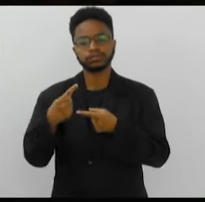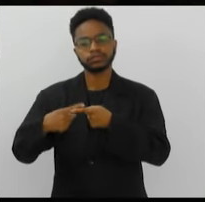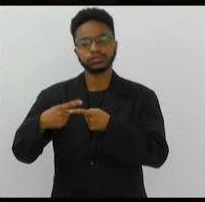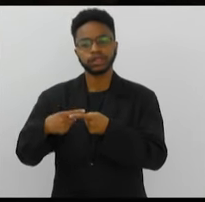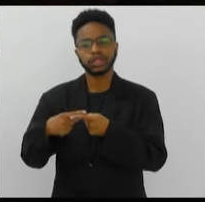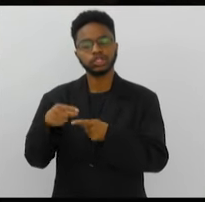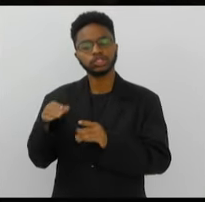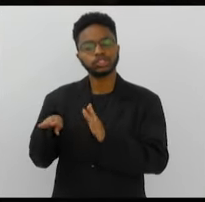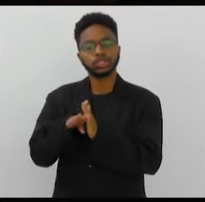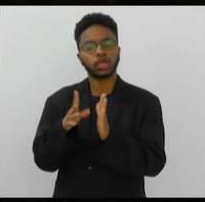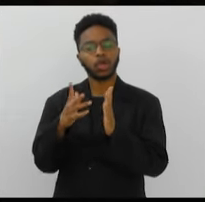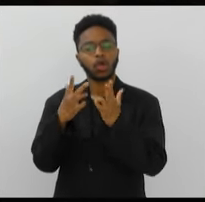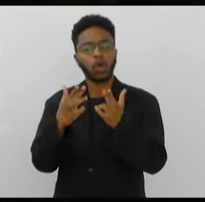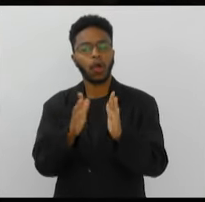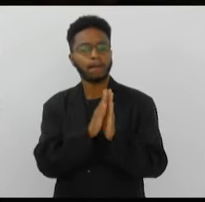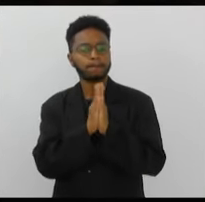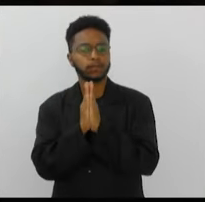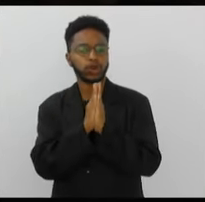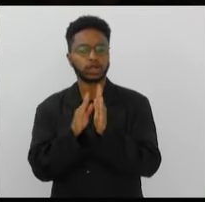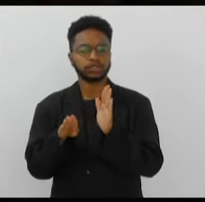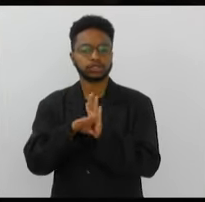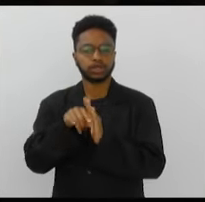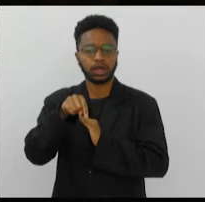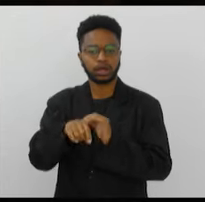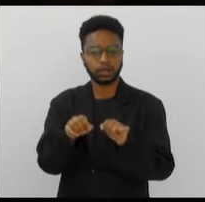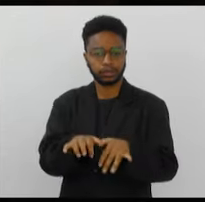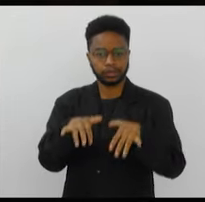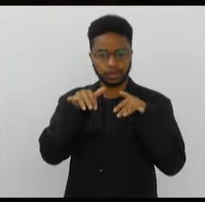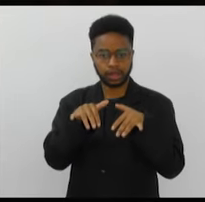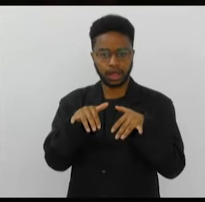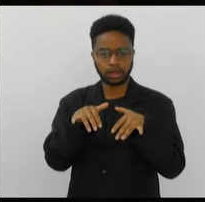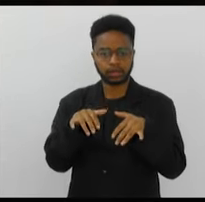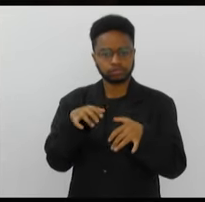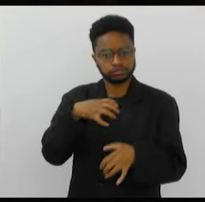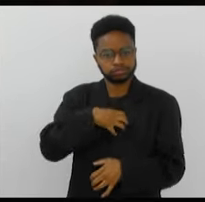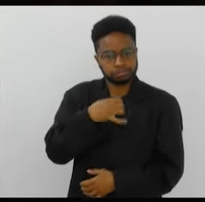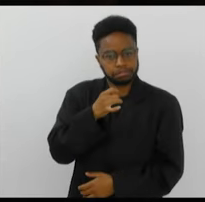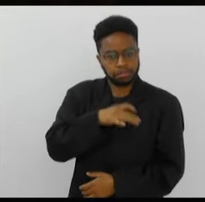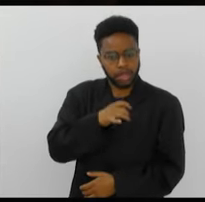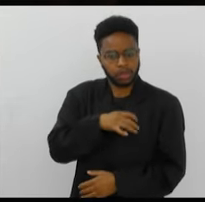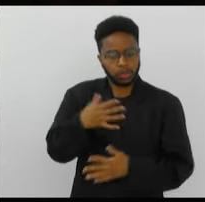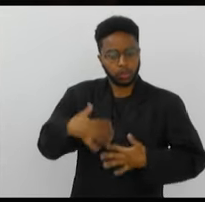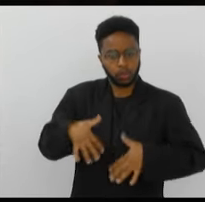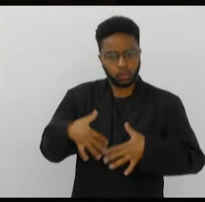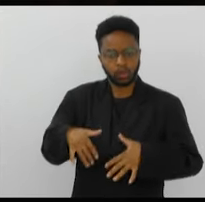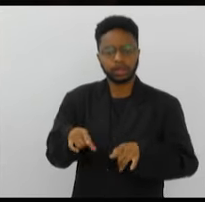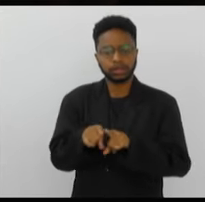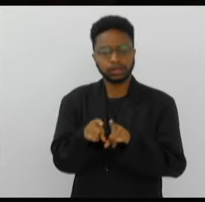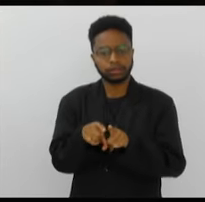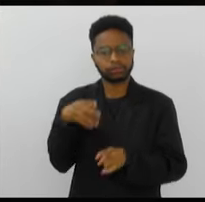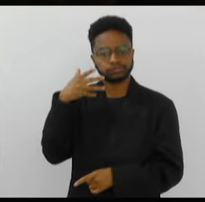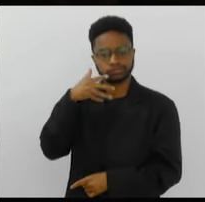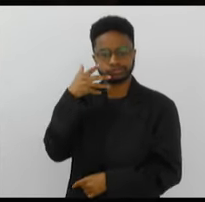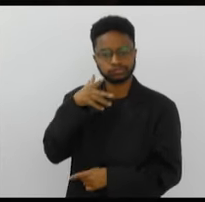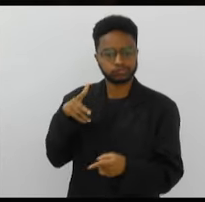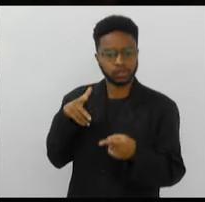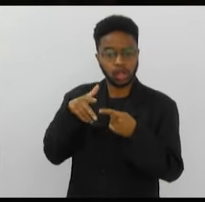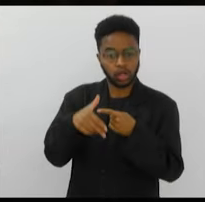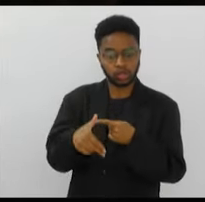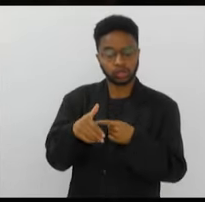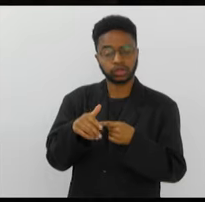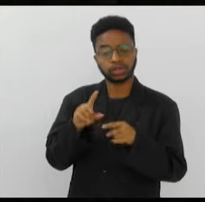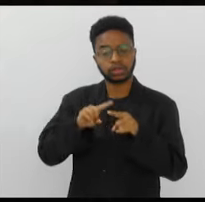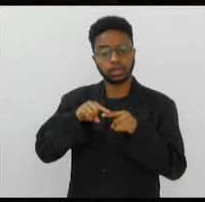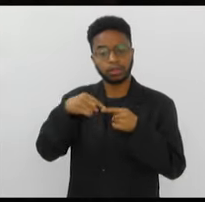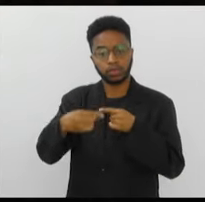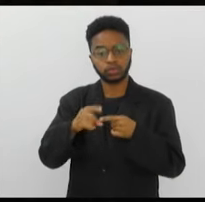uma bonequinha de louça a esse plenário, apavorados, fazem uma intervenção desesperados, depois botam um